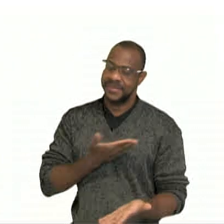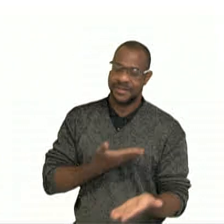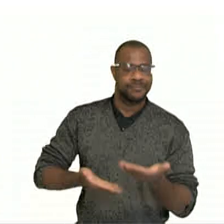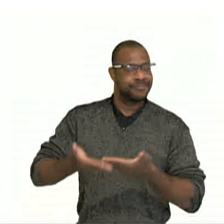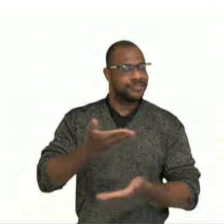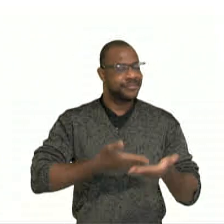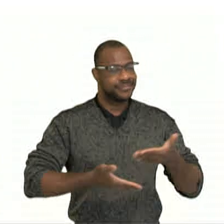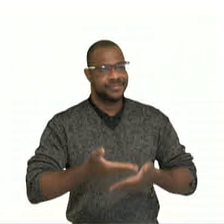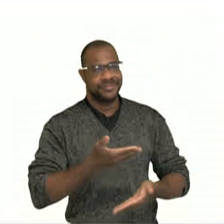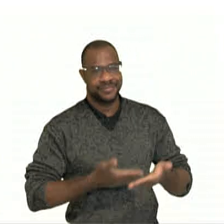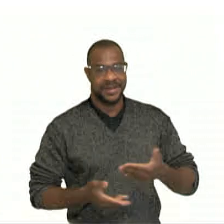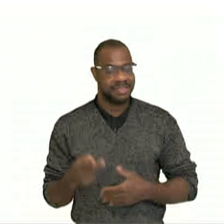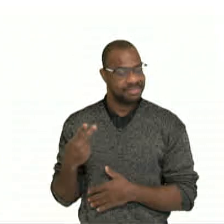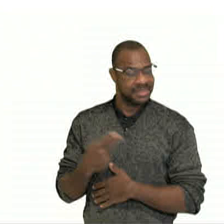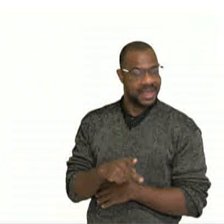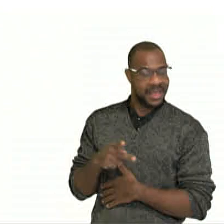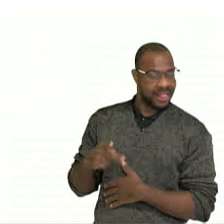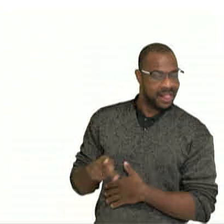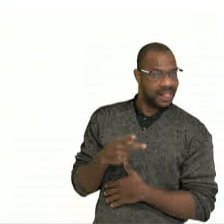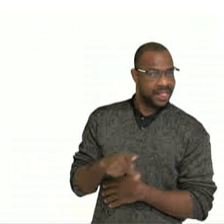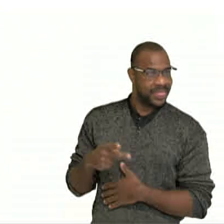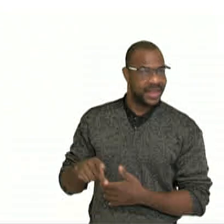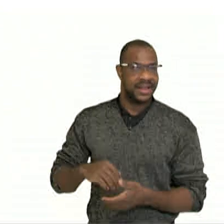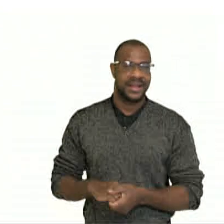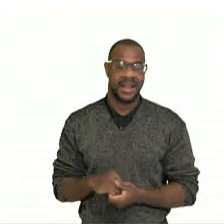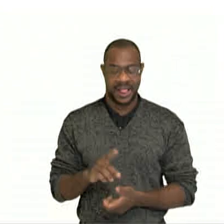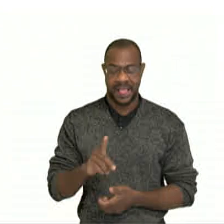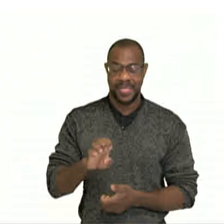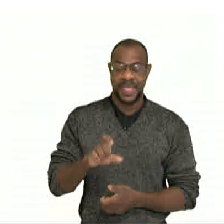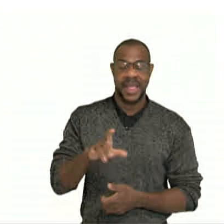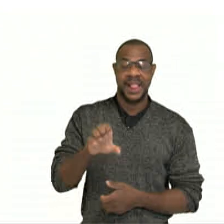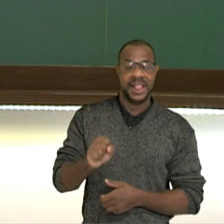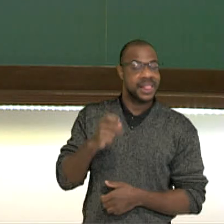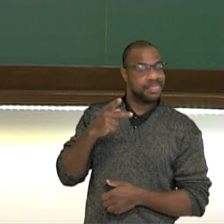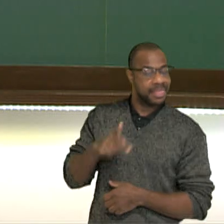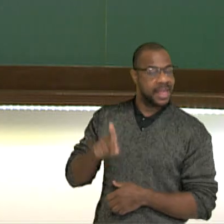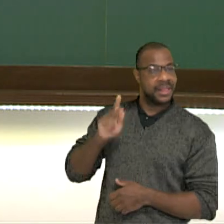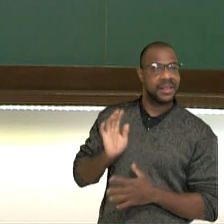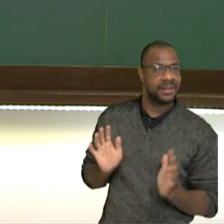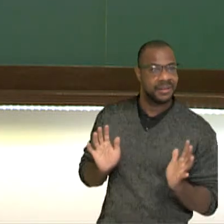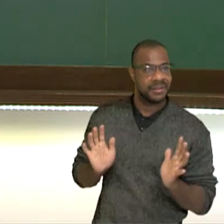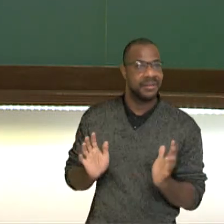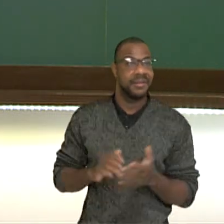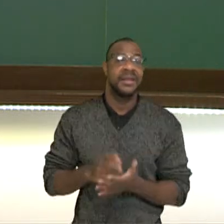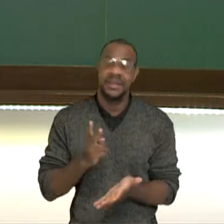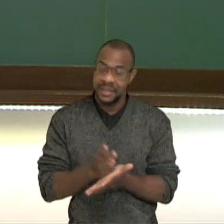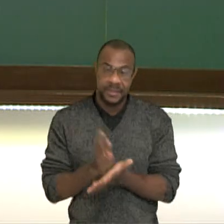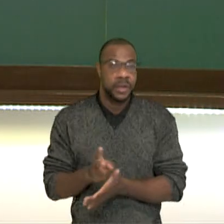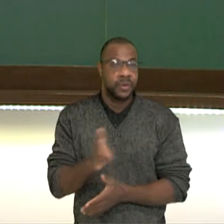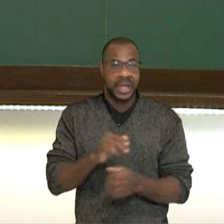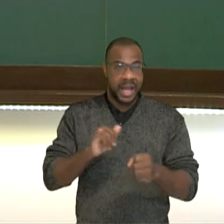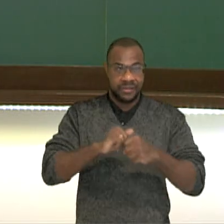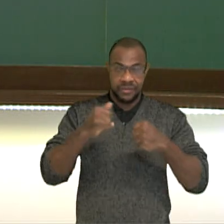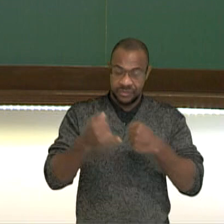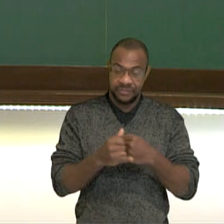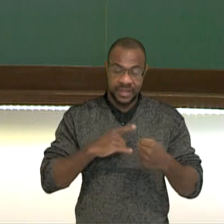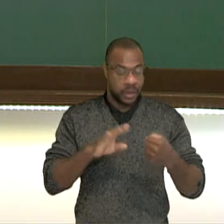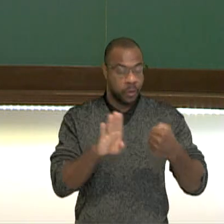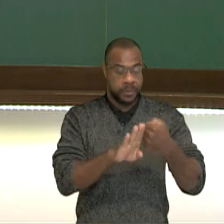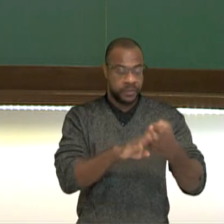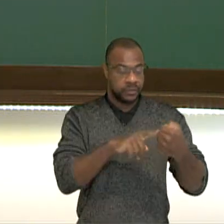amigos deles. Observem que toda vez que nós vamos utilizar adjetivo possessivo, nós teremos um